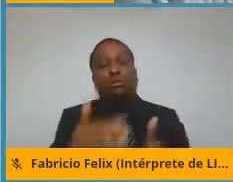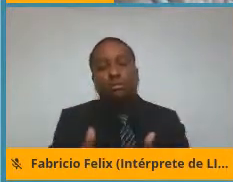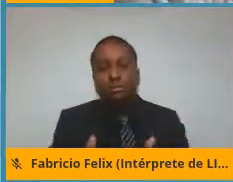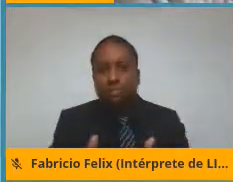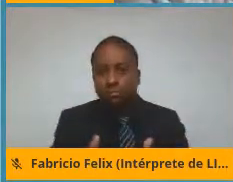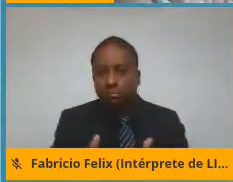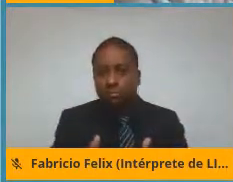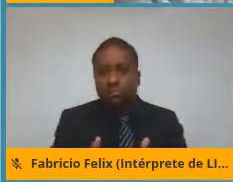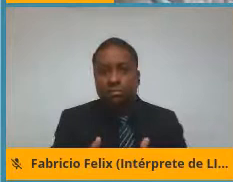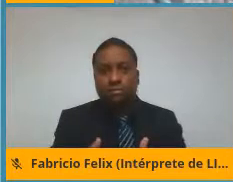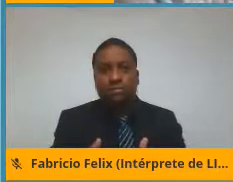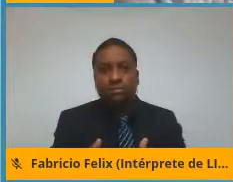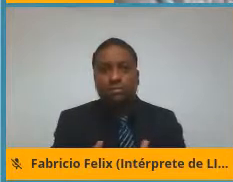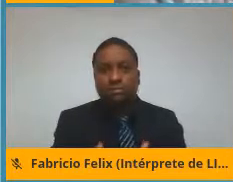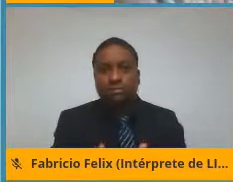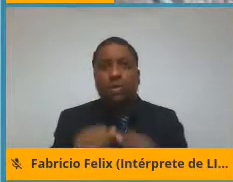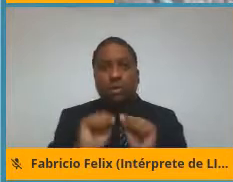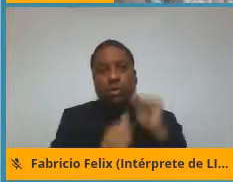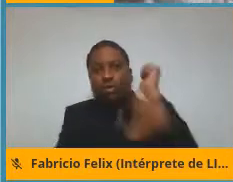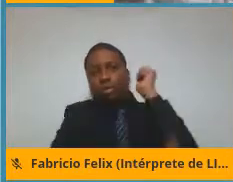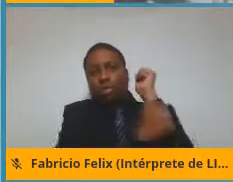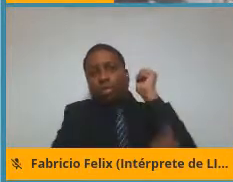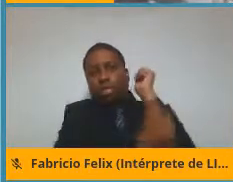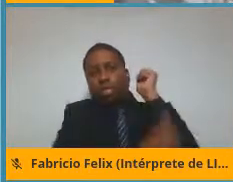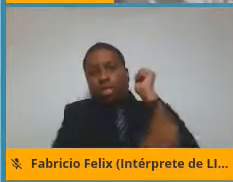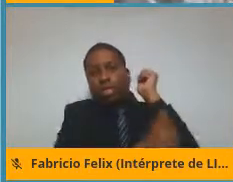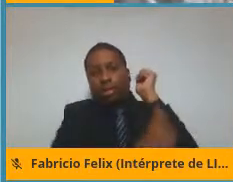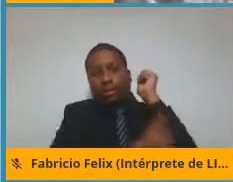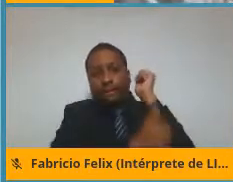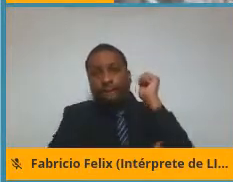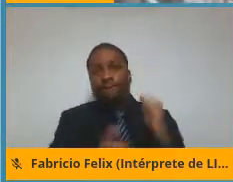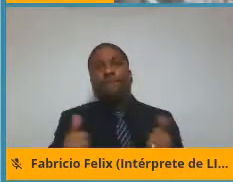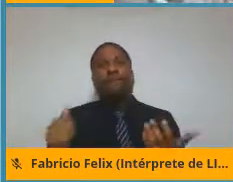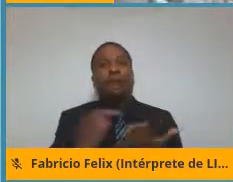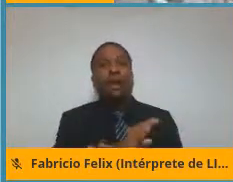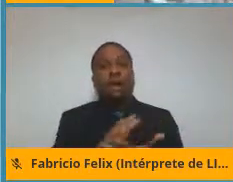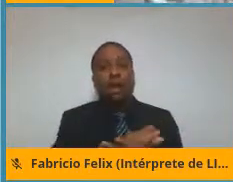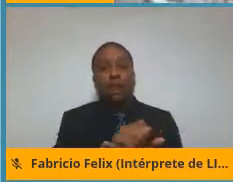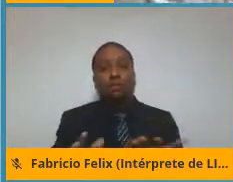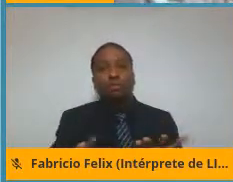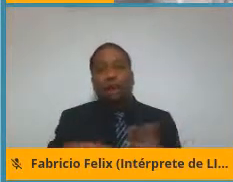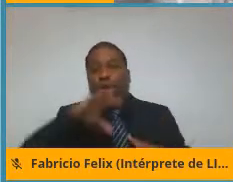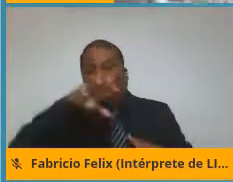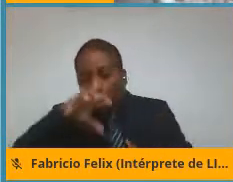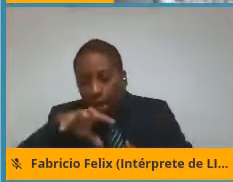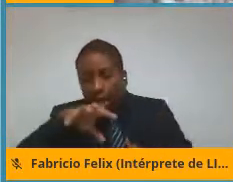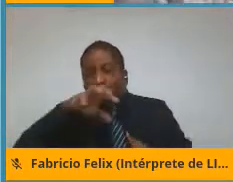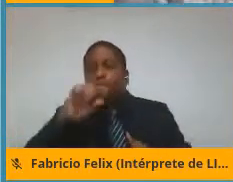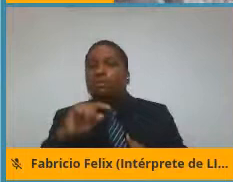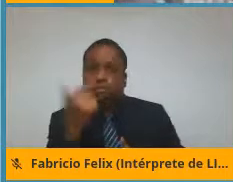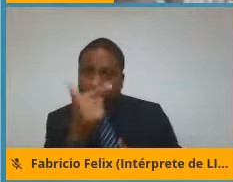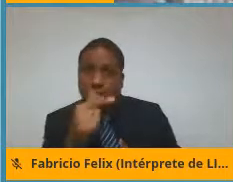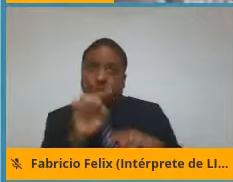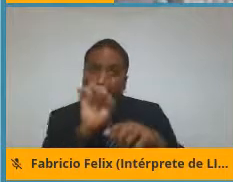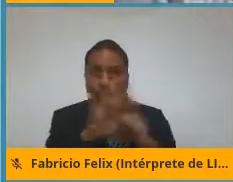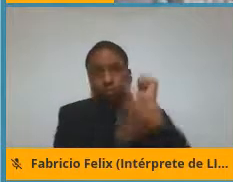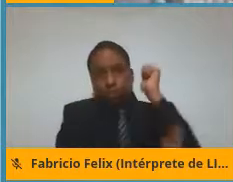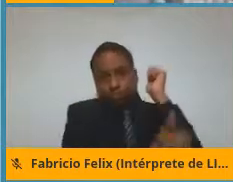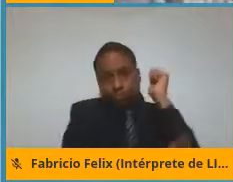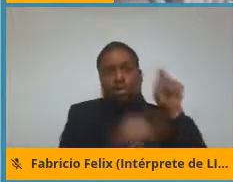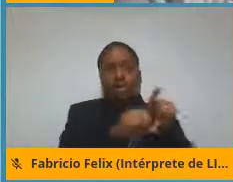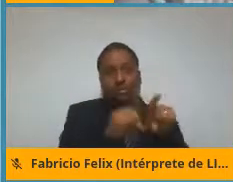evolução, podem desenvolver diarreia. Alguns pacientes, em vez de ter sintoma respiratório, terão apenas diarreia. Isso também é um sintoma